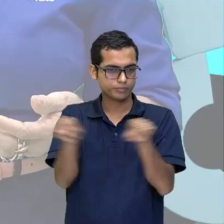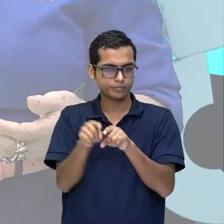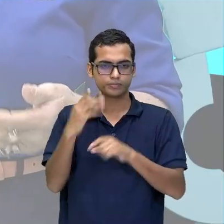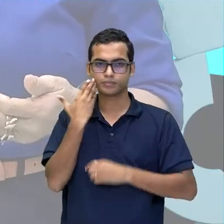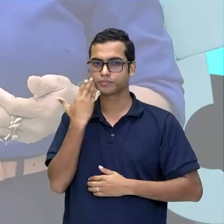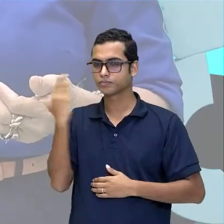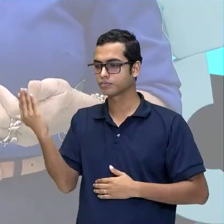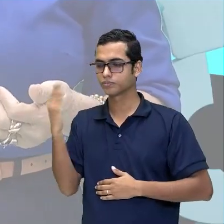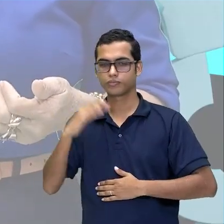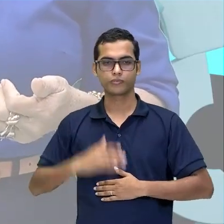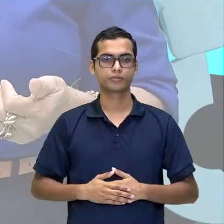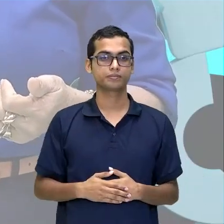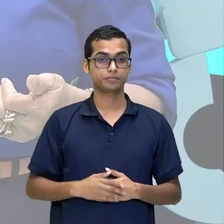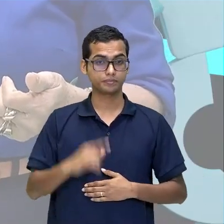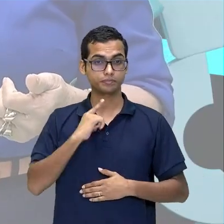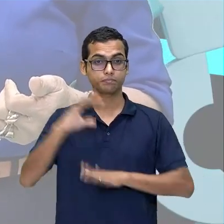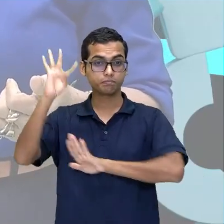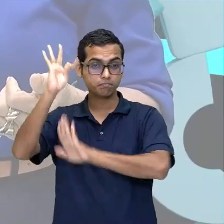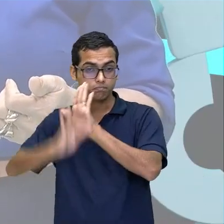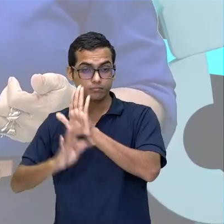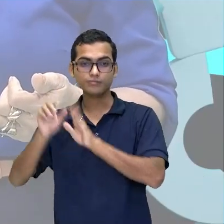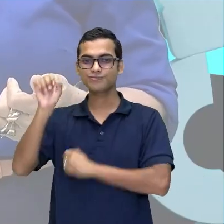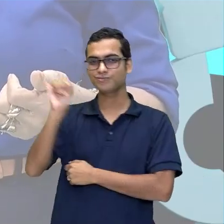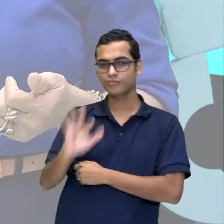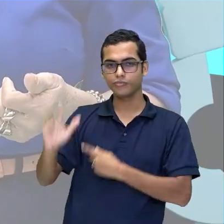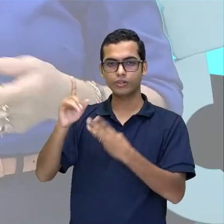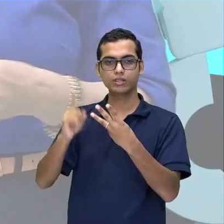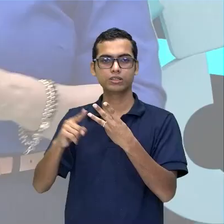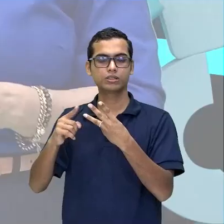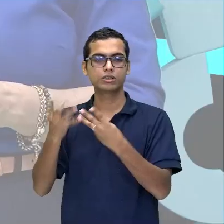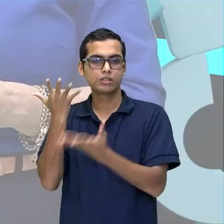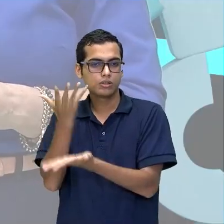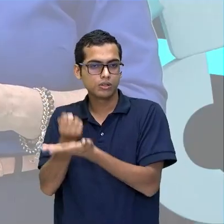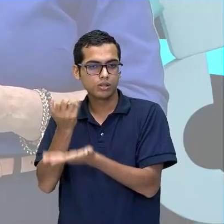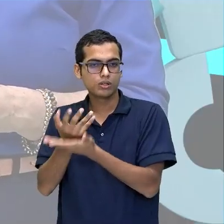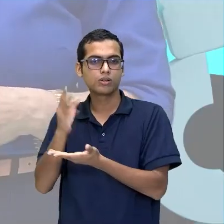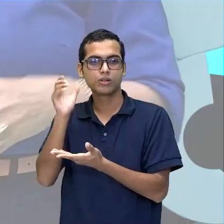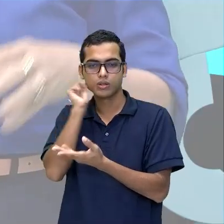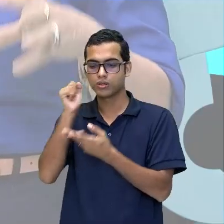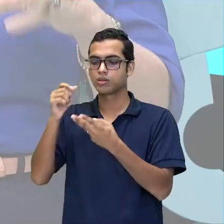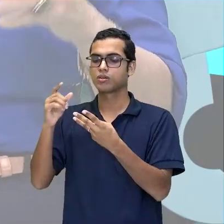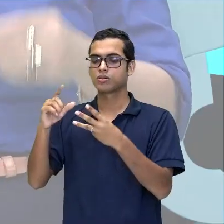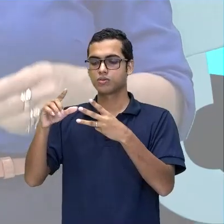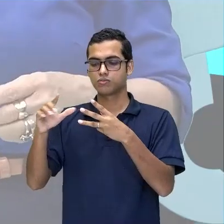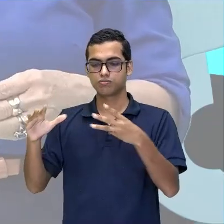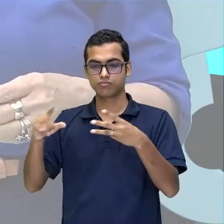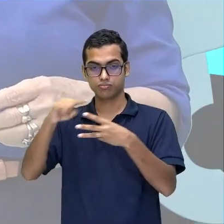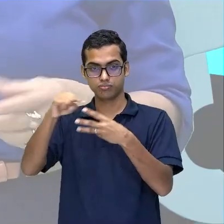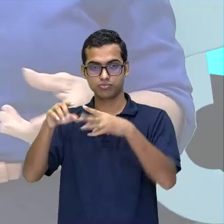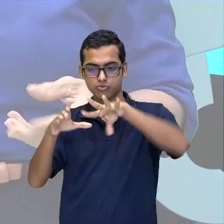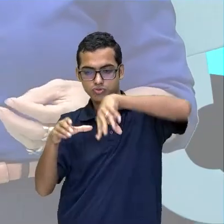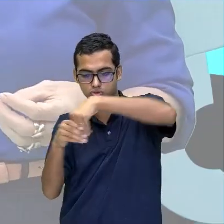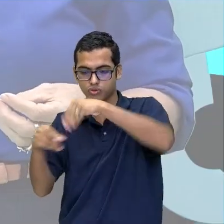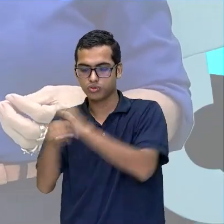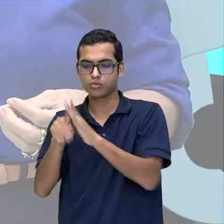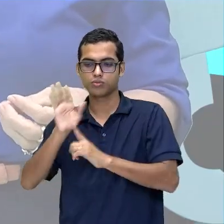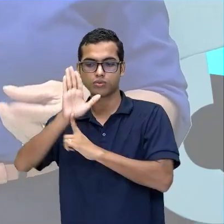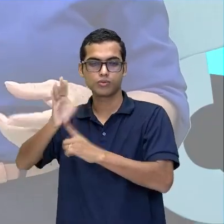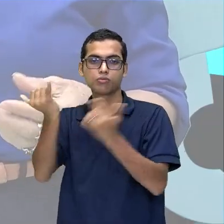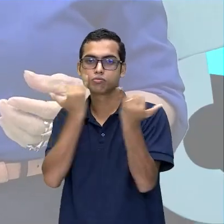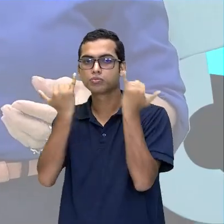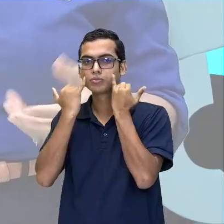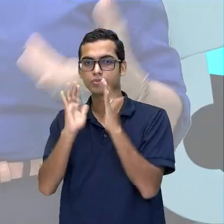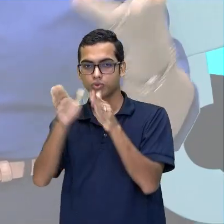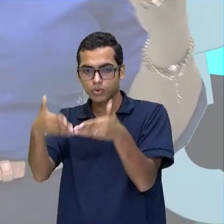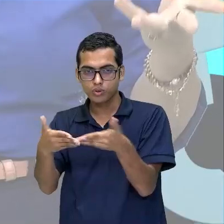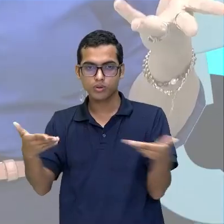imagens e áudio para apresentar informações sobre um tema específico. Então, a multimídia, um